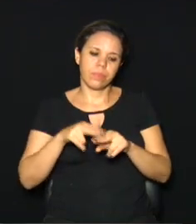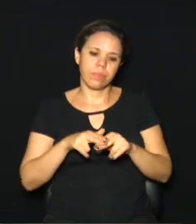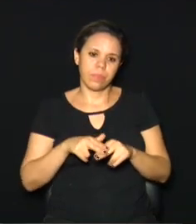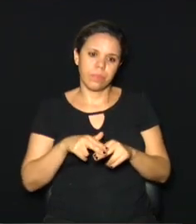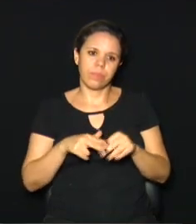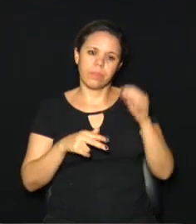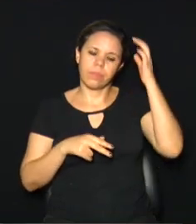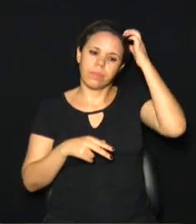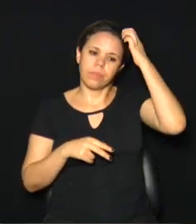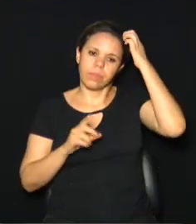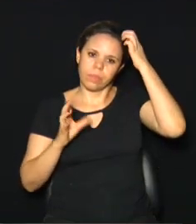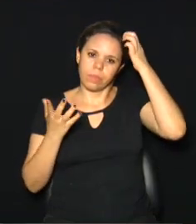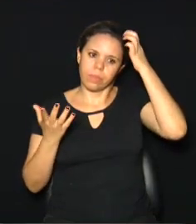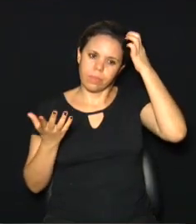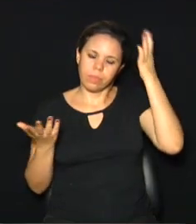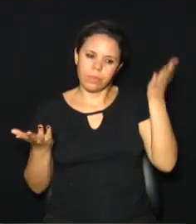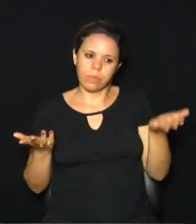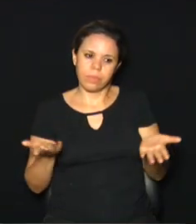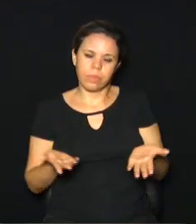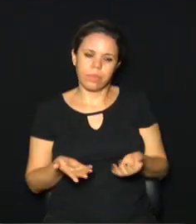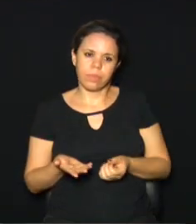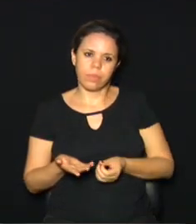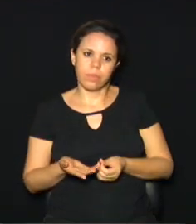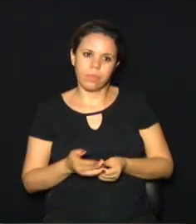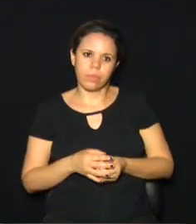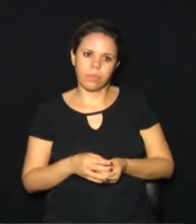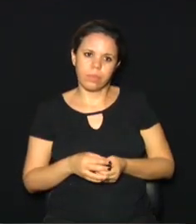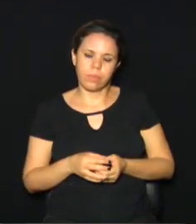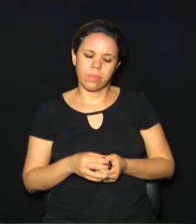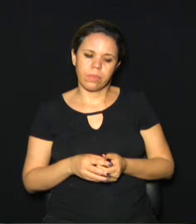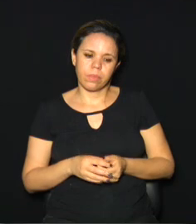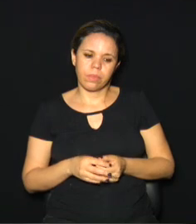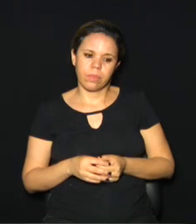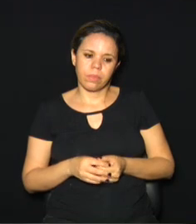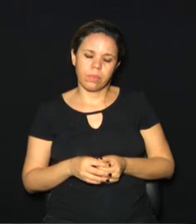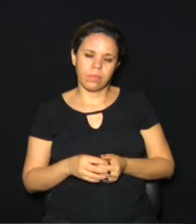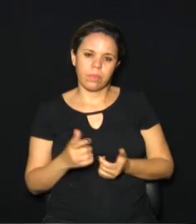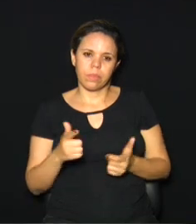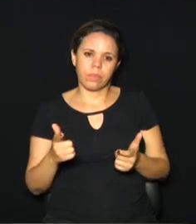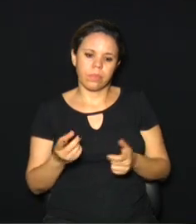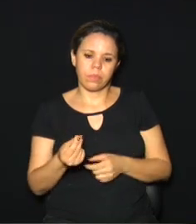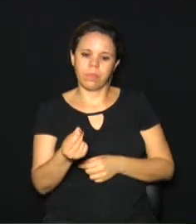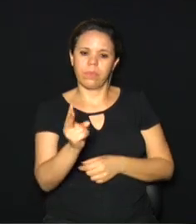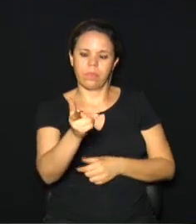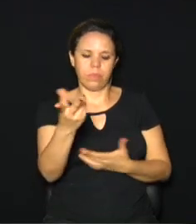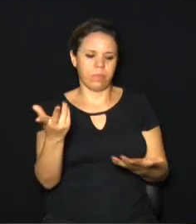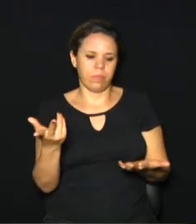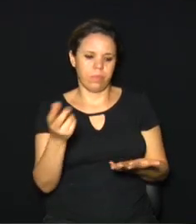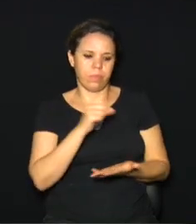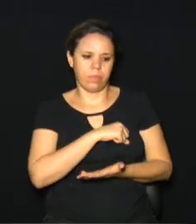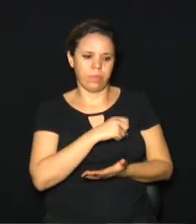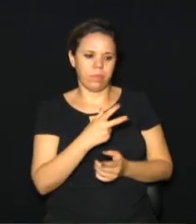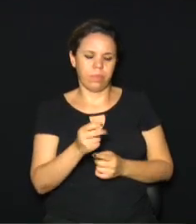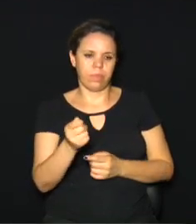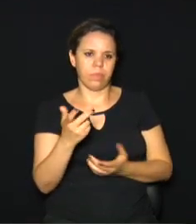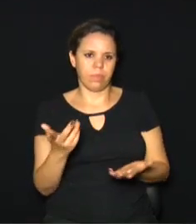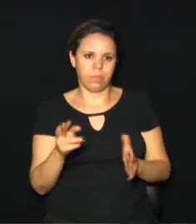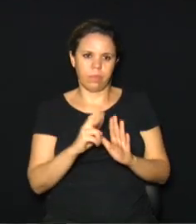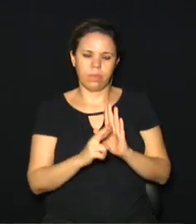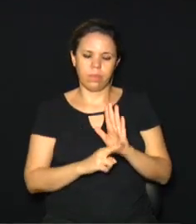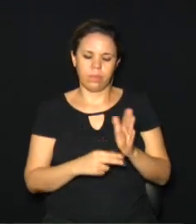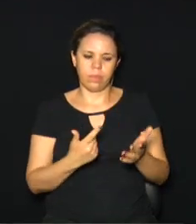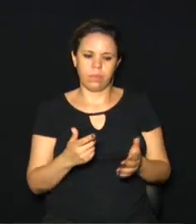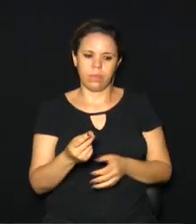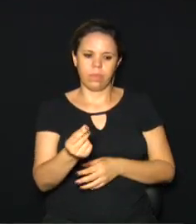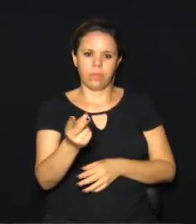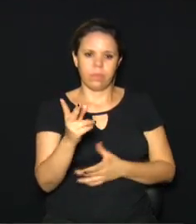planejar isso, né? Porque isso vai acontecer. Não há mal que dure, né? Pelo menos a regra, não há